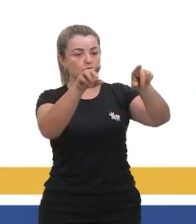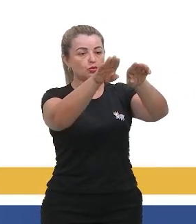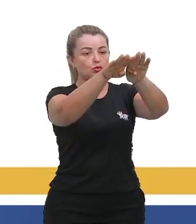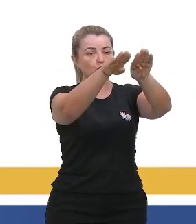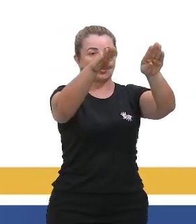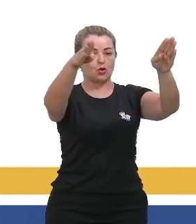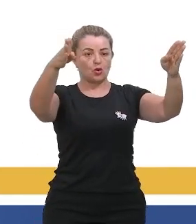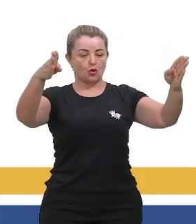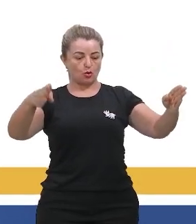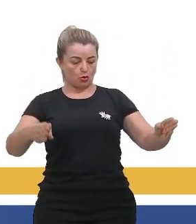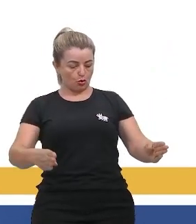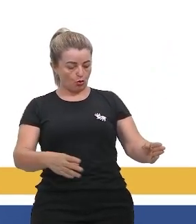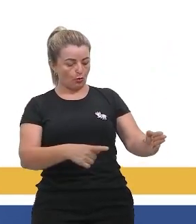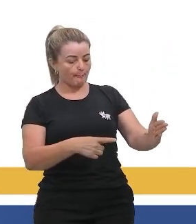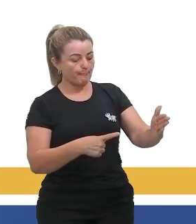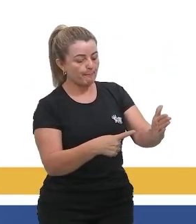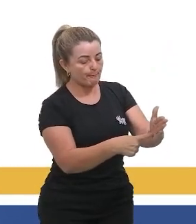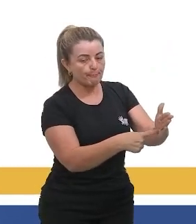ponto A,